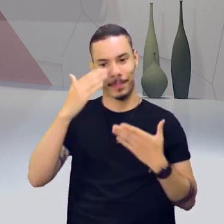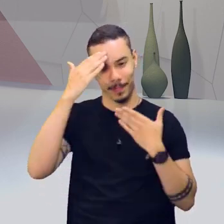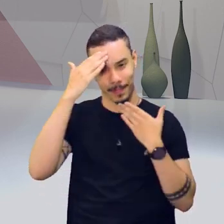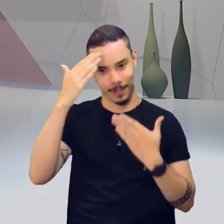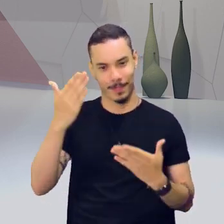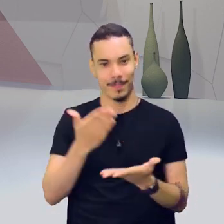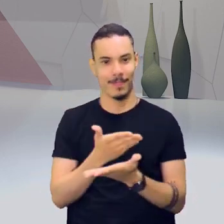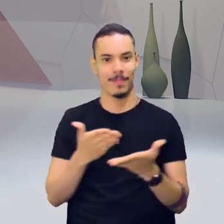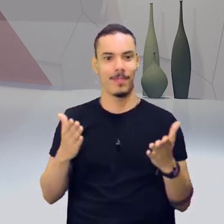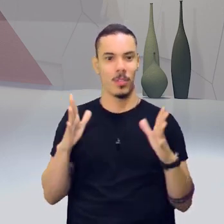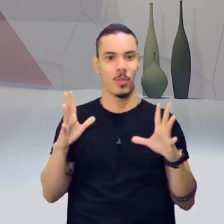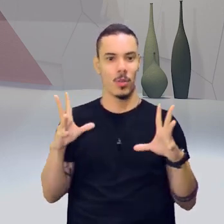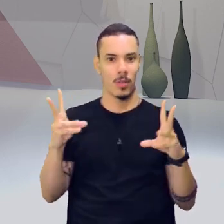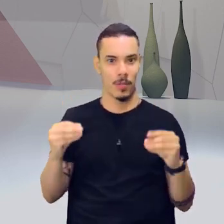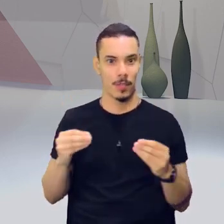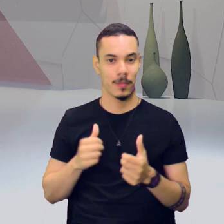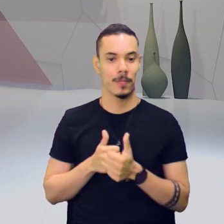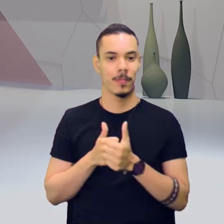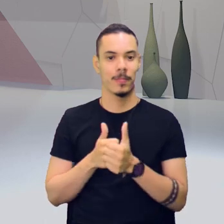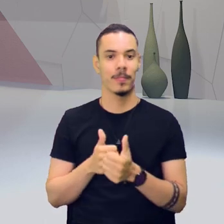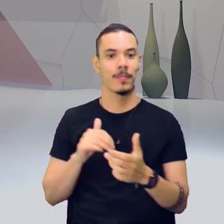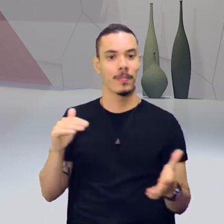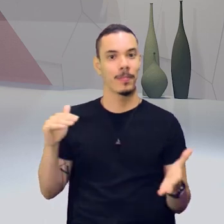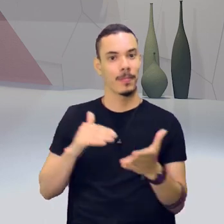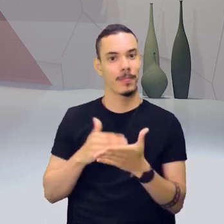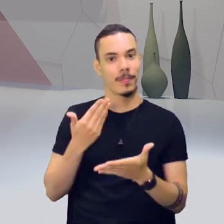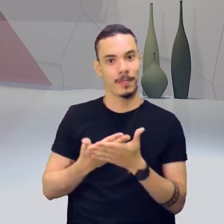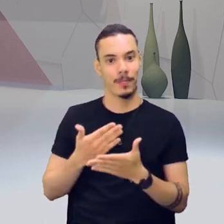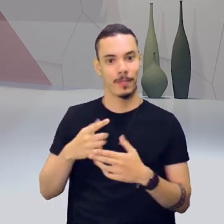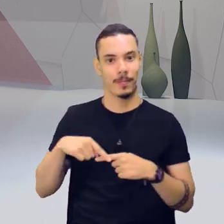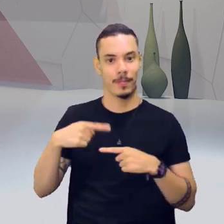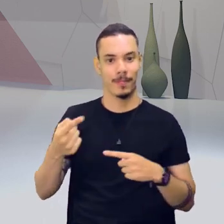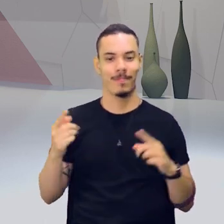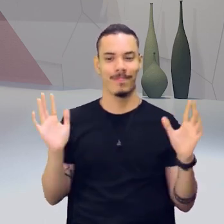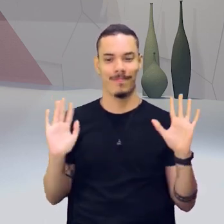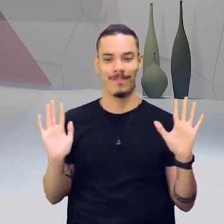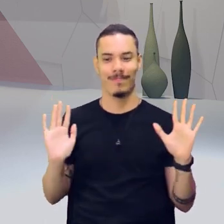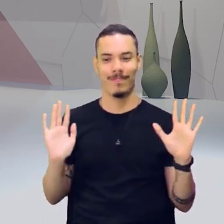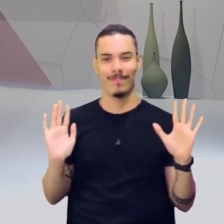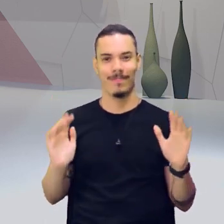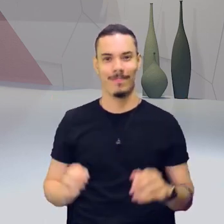agradeço a todos a companhia e até a próxima!